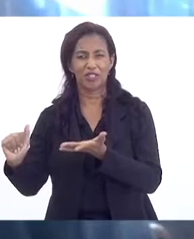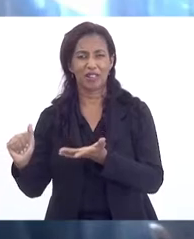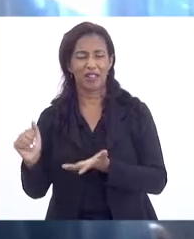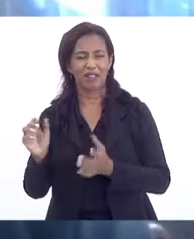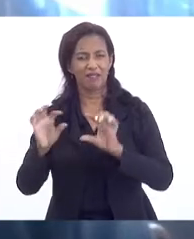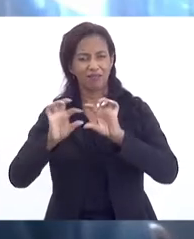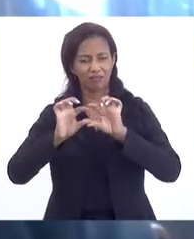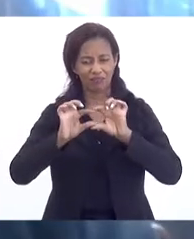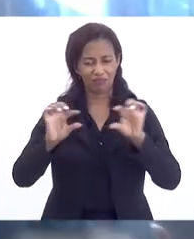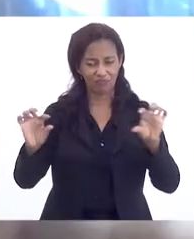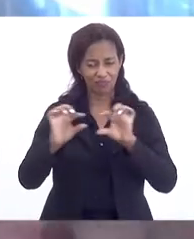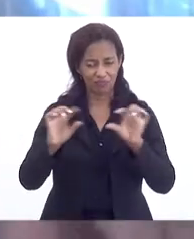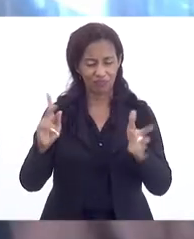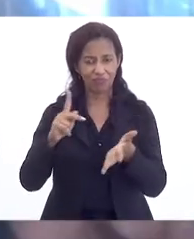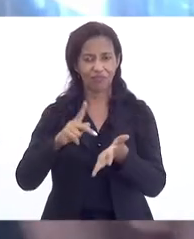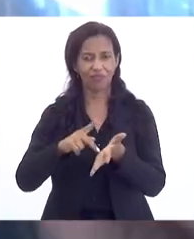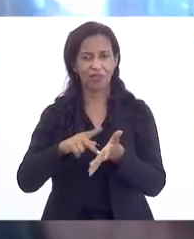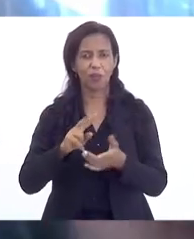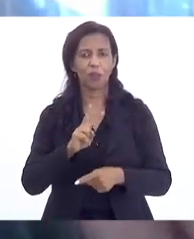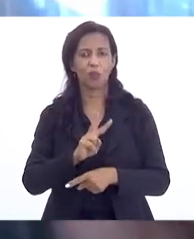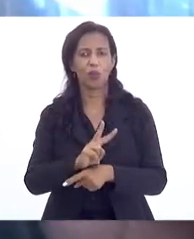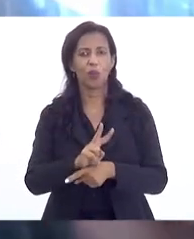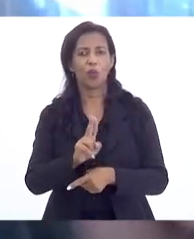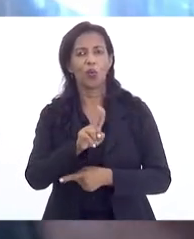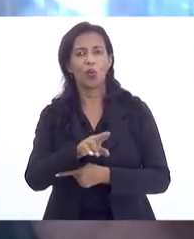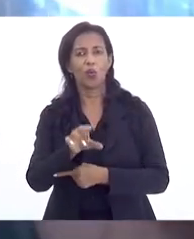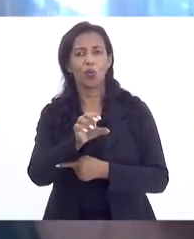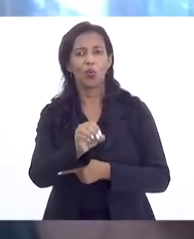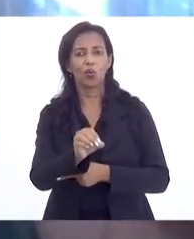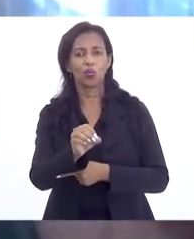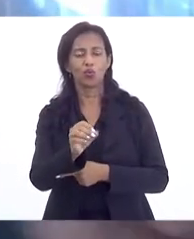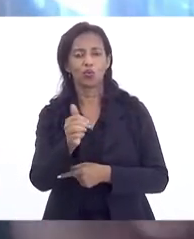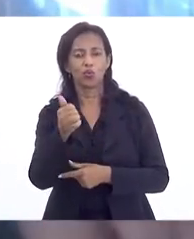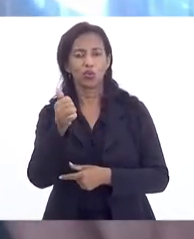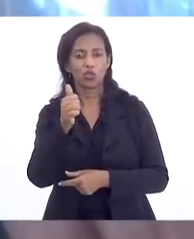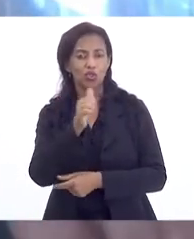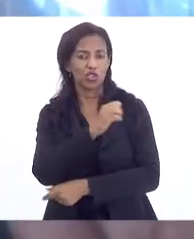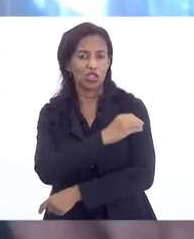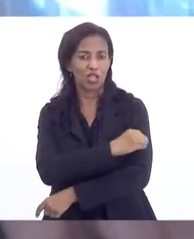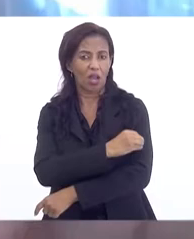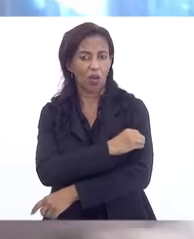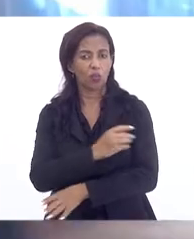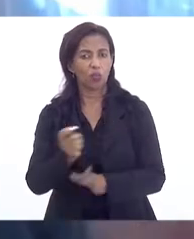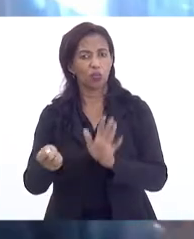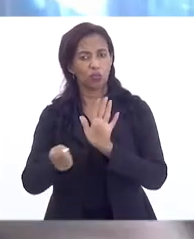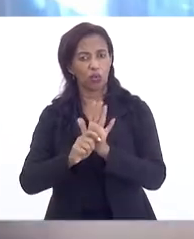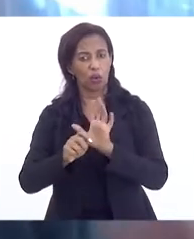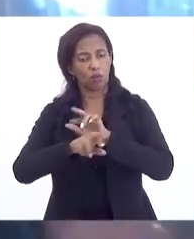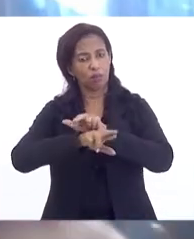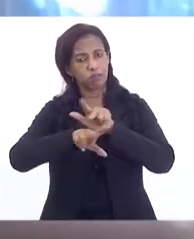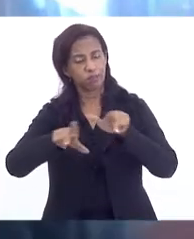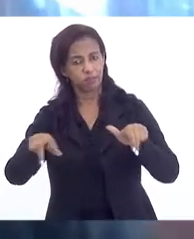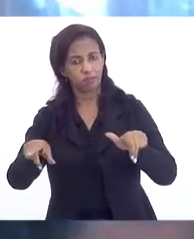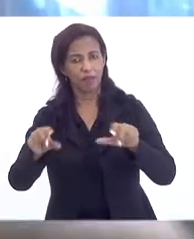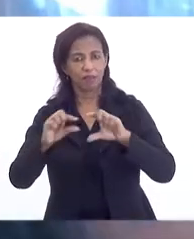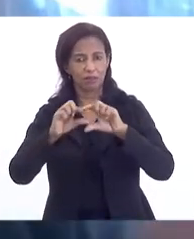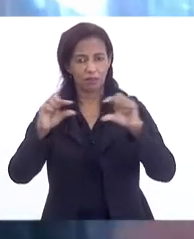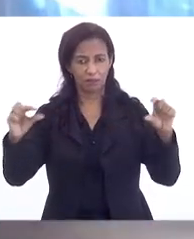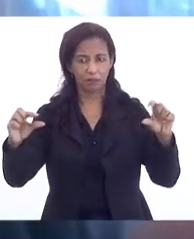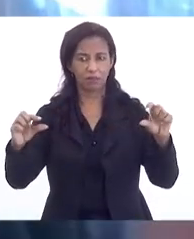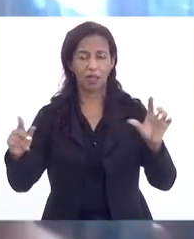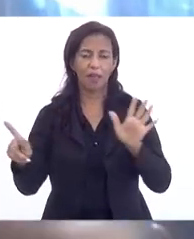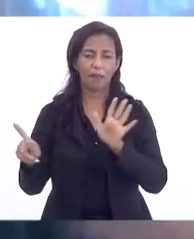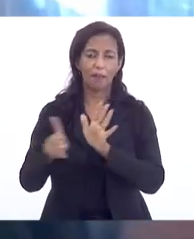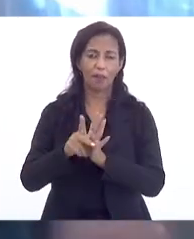terminologia oficial é prevenção ao uso abusivo de álcool e outras drogas. É o termo oficial dos CAPs,